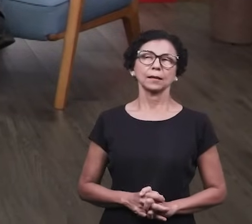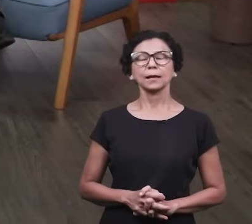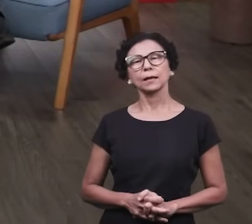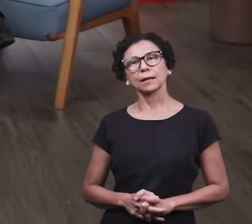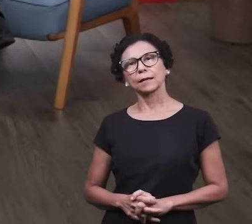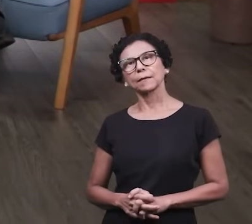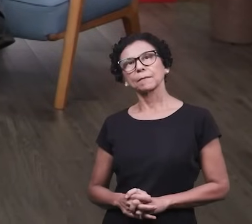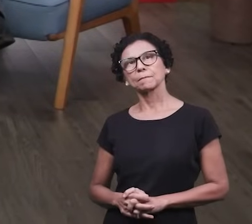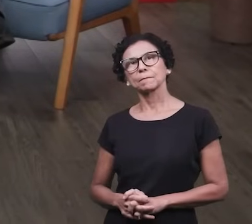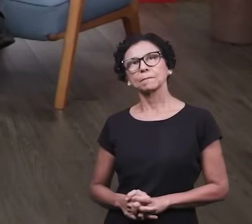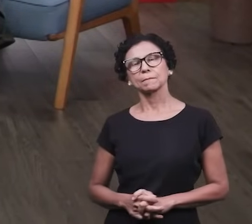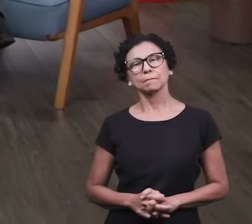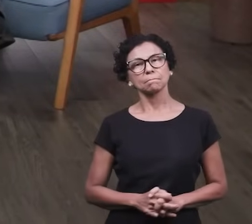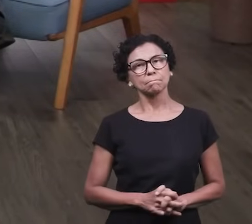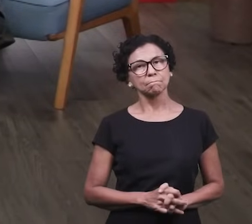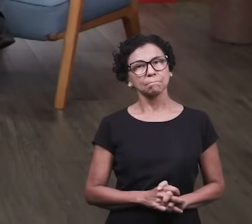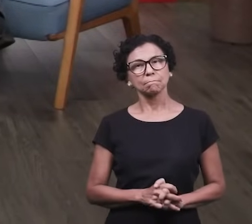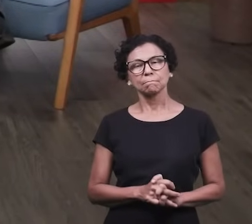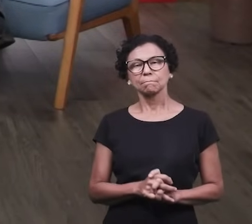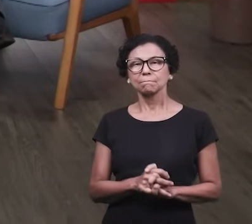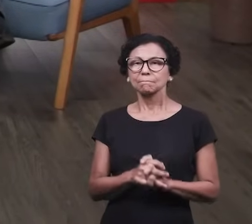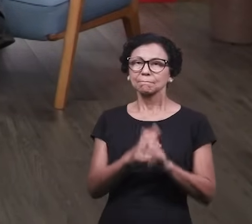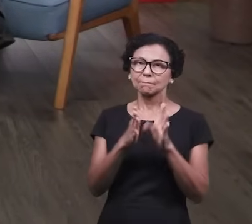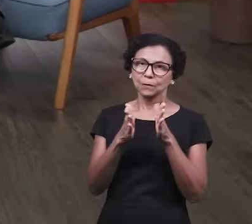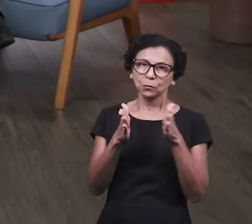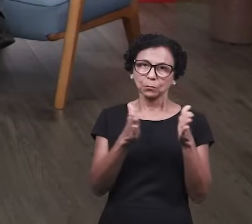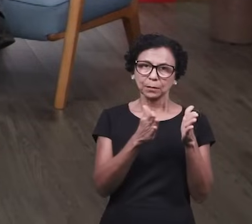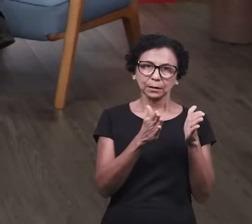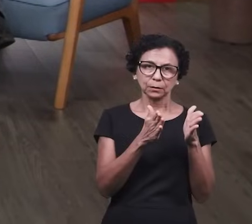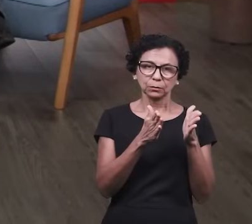que encerra-se uma estação,